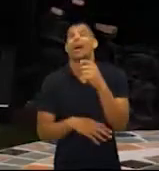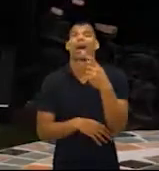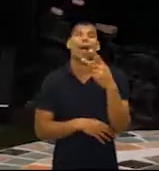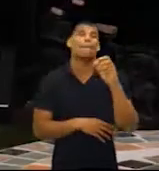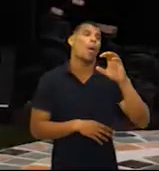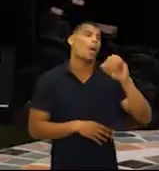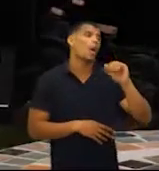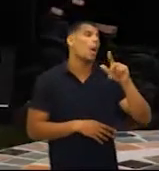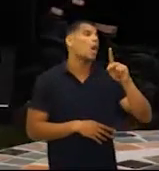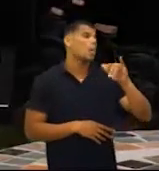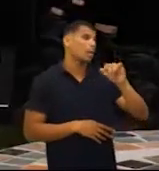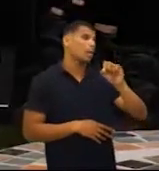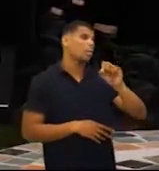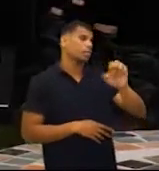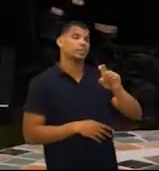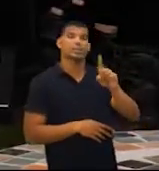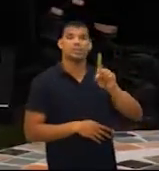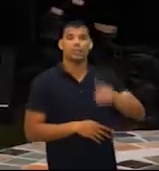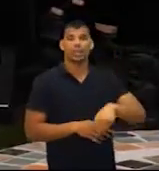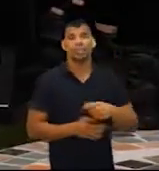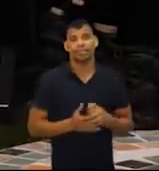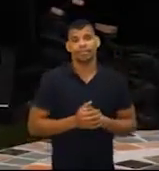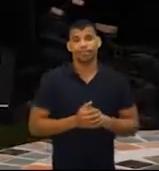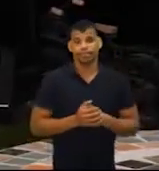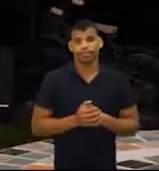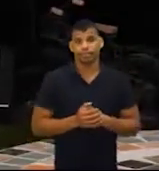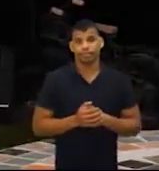maldade, voodoo, calamidade, juízo final.